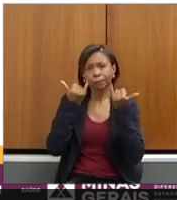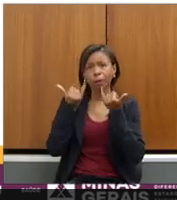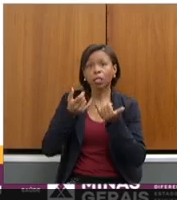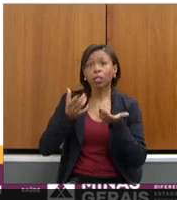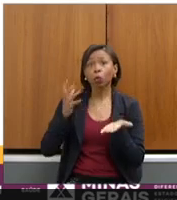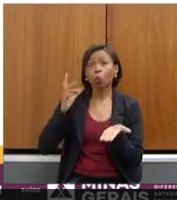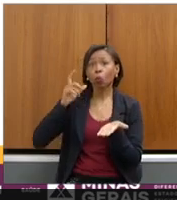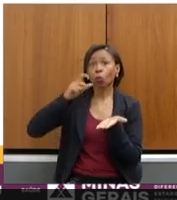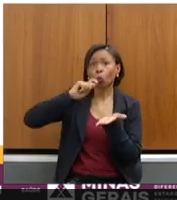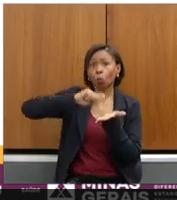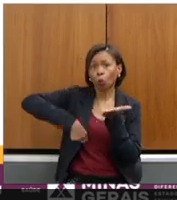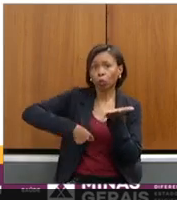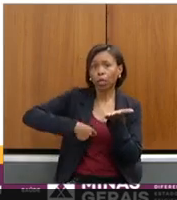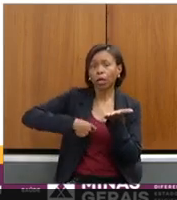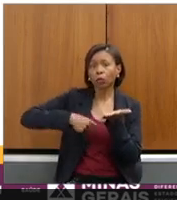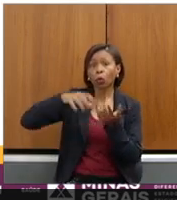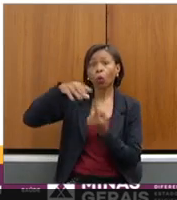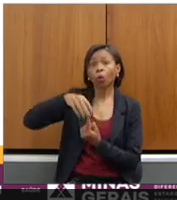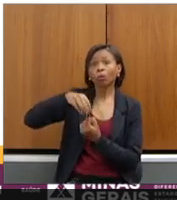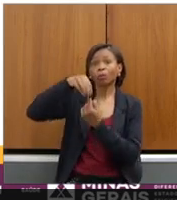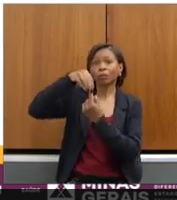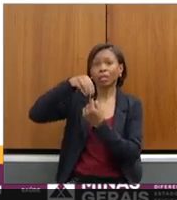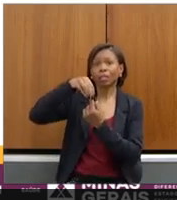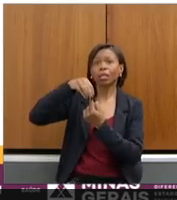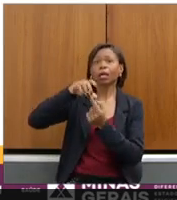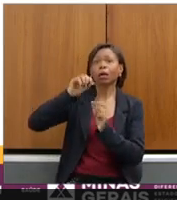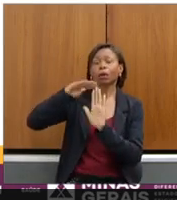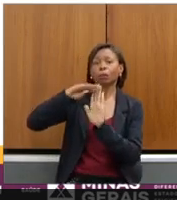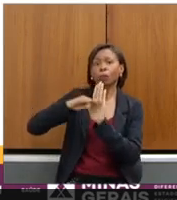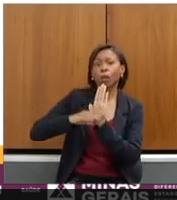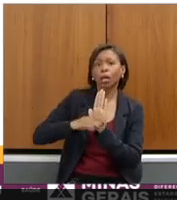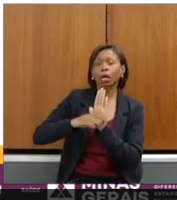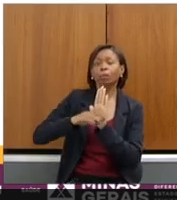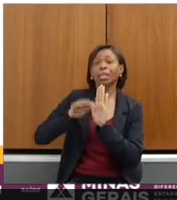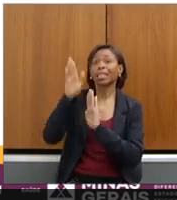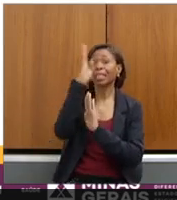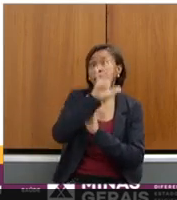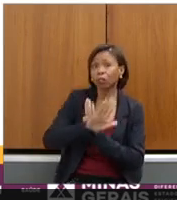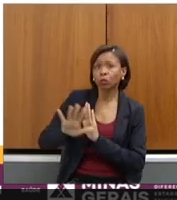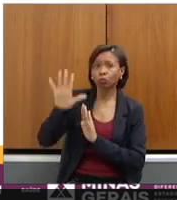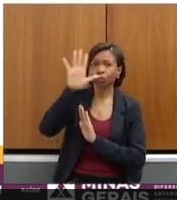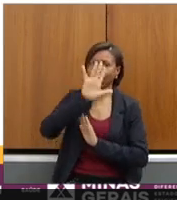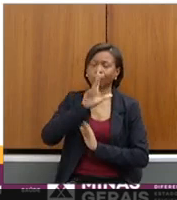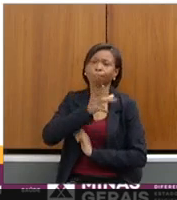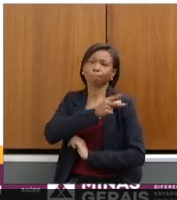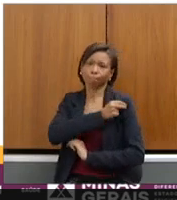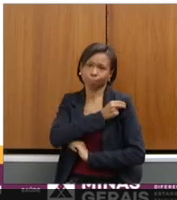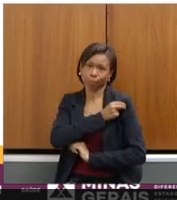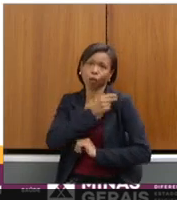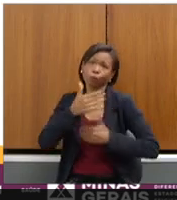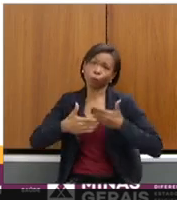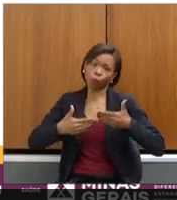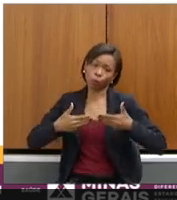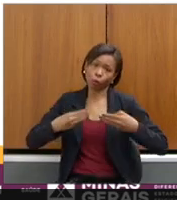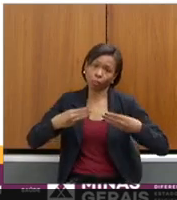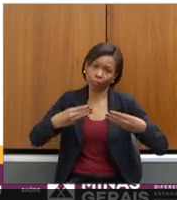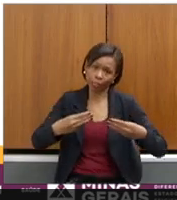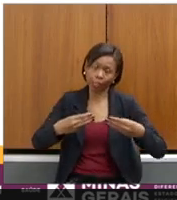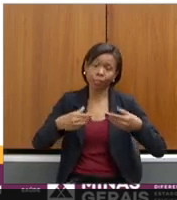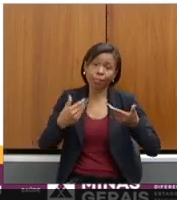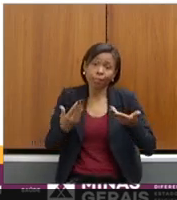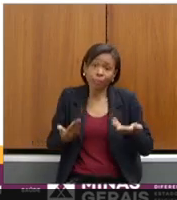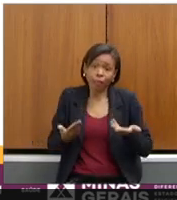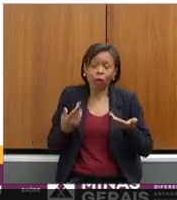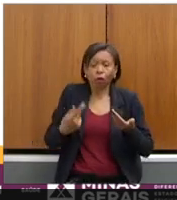contrato que elas têm EA preferência delas é para o programa nacional de imunização e para o ministério e isso torna a aquisição direta no